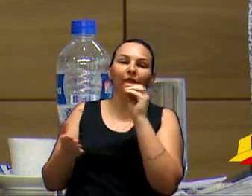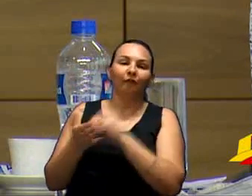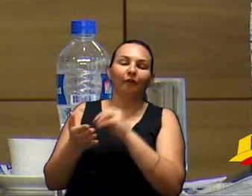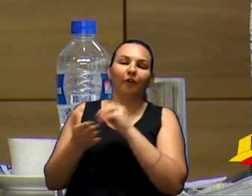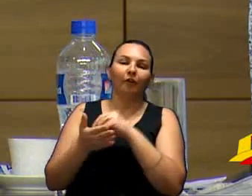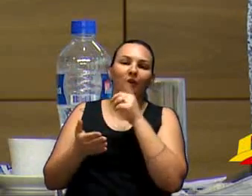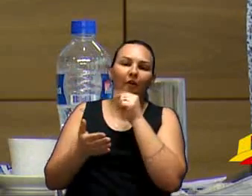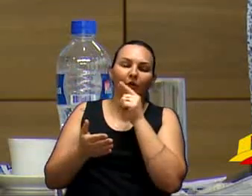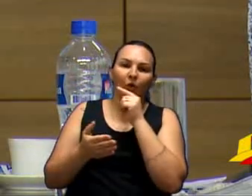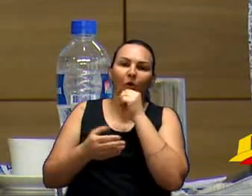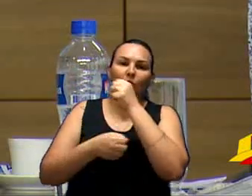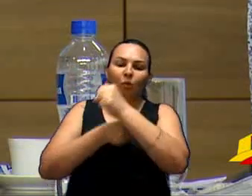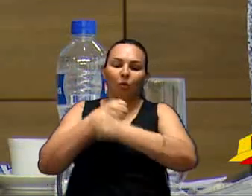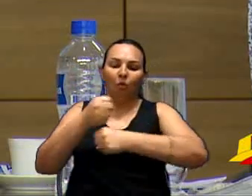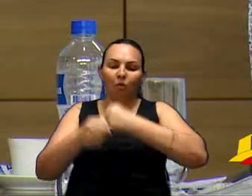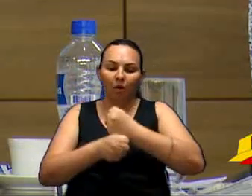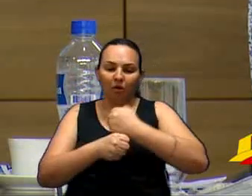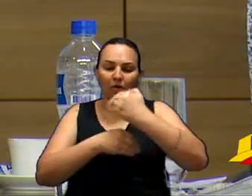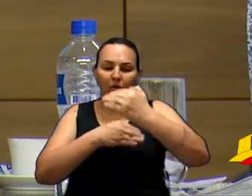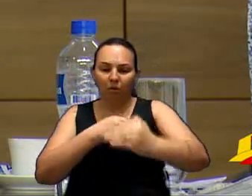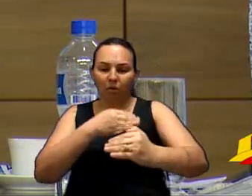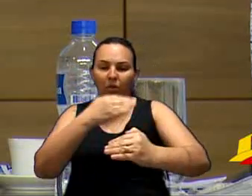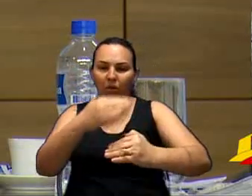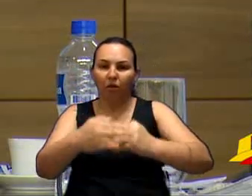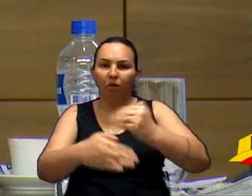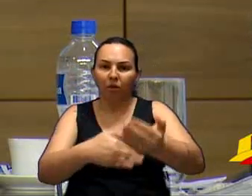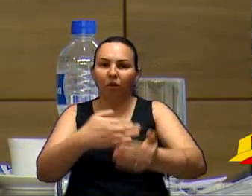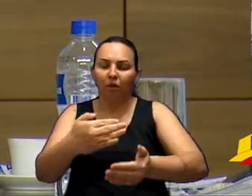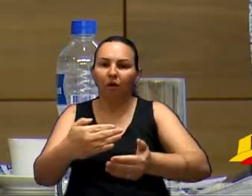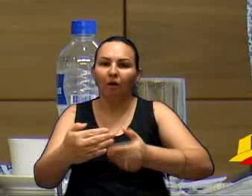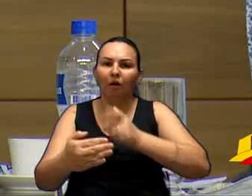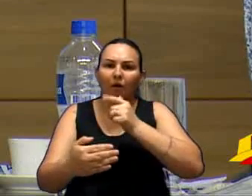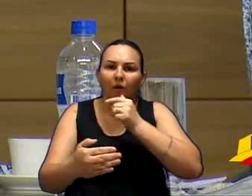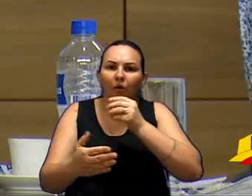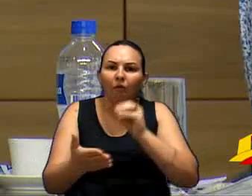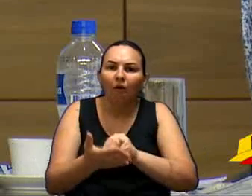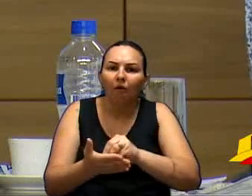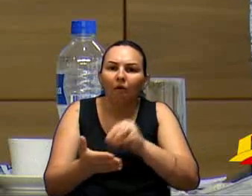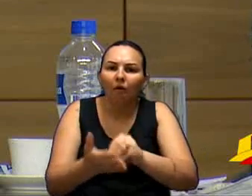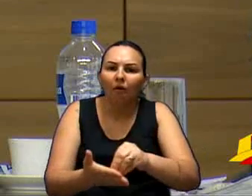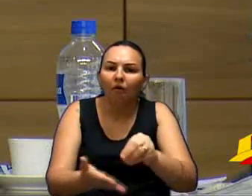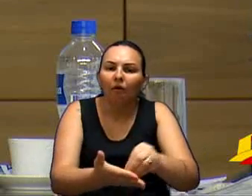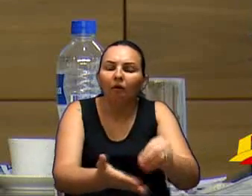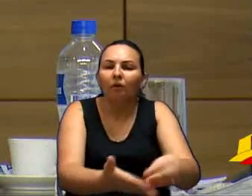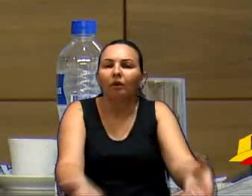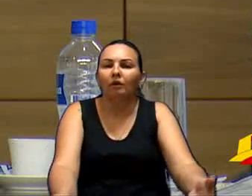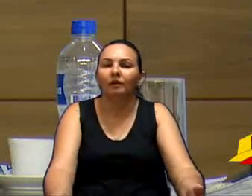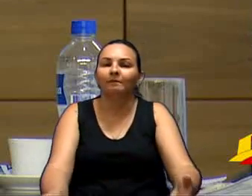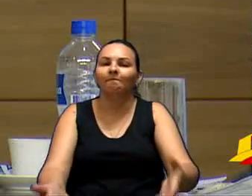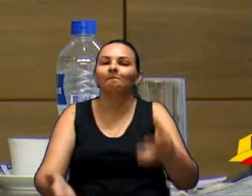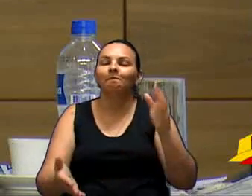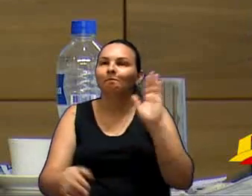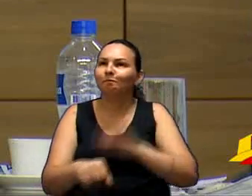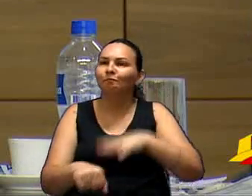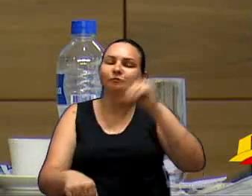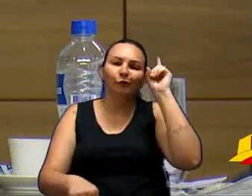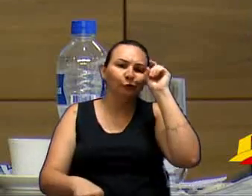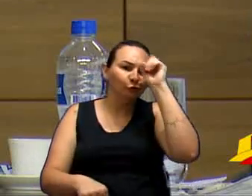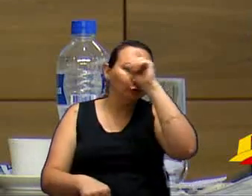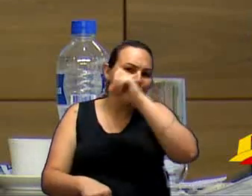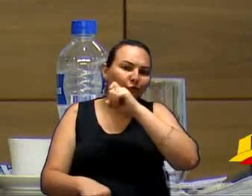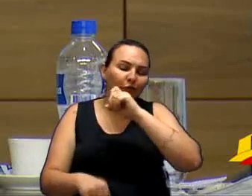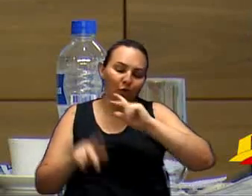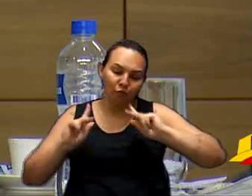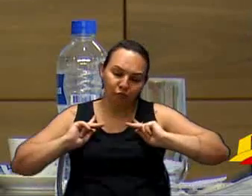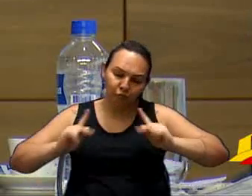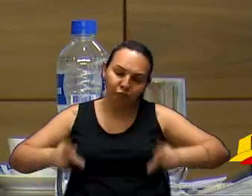água a cada ano e apertando mais tendo tempo nós vamos ter muito mais dificuldades com certeza do abastecimento de atendimento